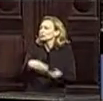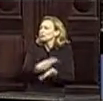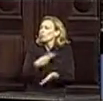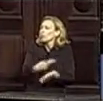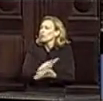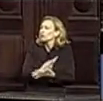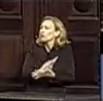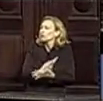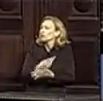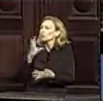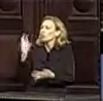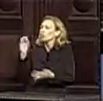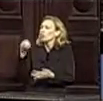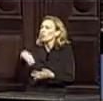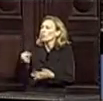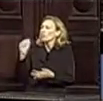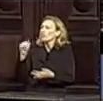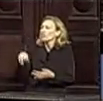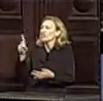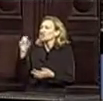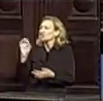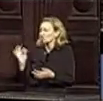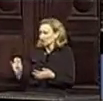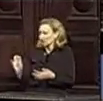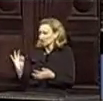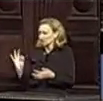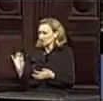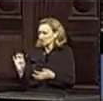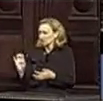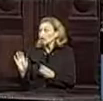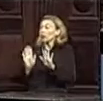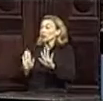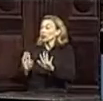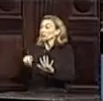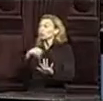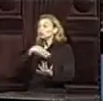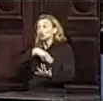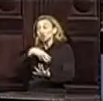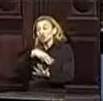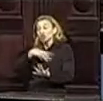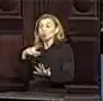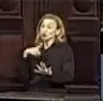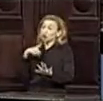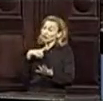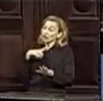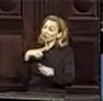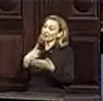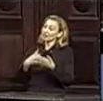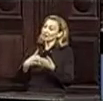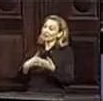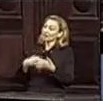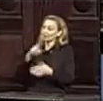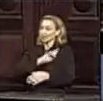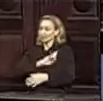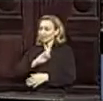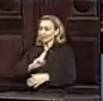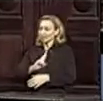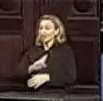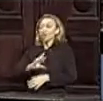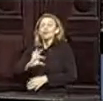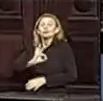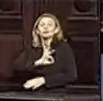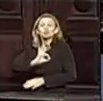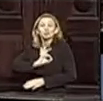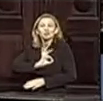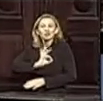Mas o ministro Torquato Jardim tem sob sua responsabilidade a Polícia Federal e a Polícia